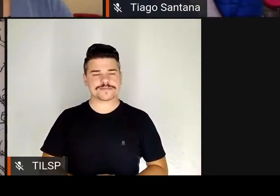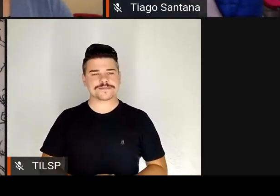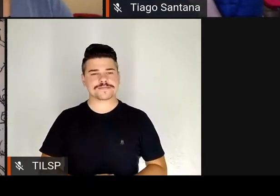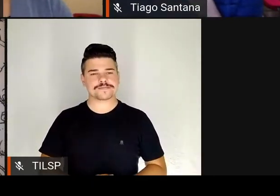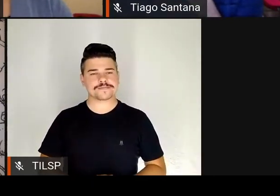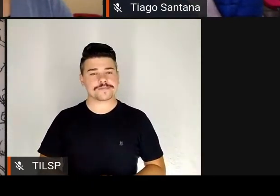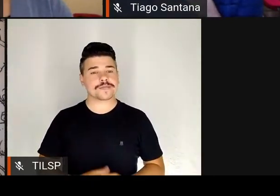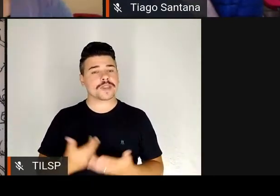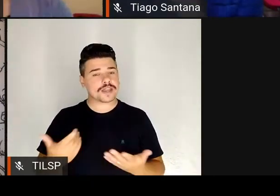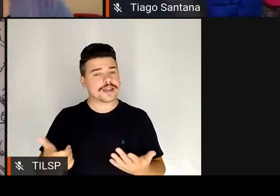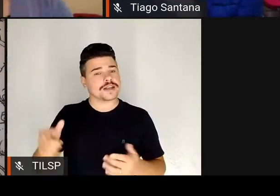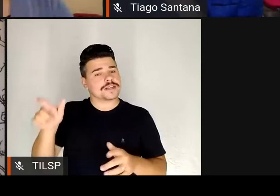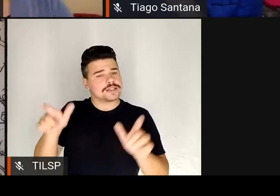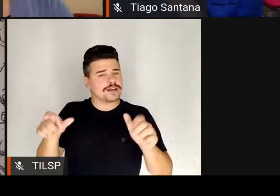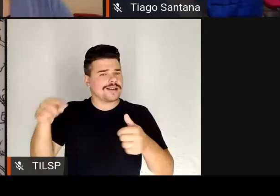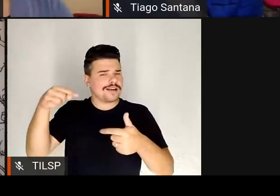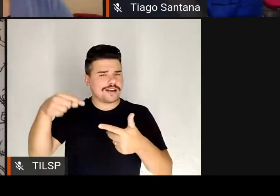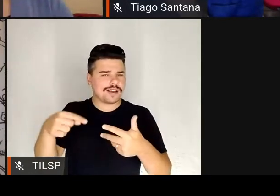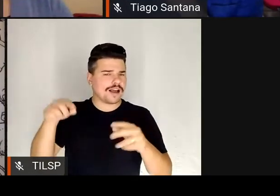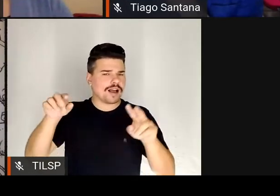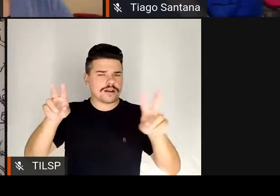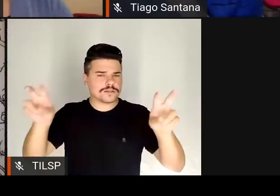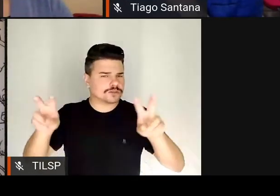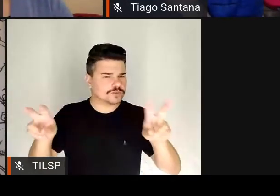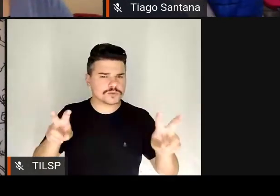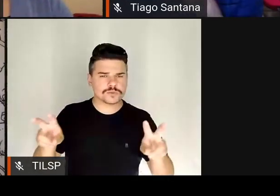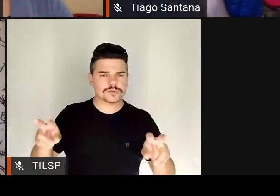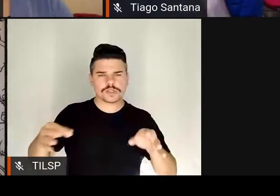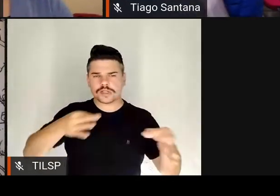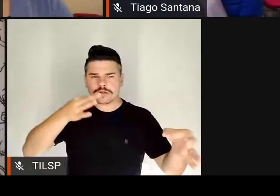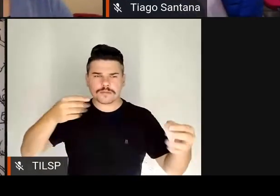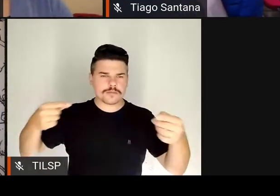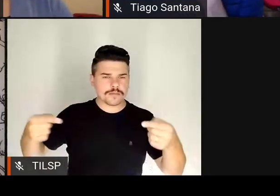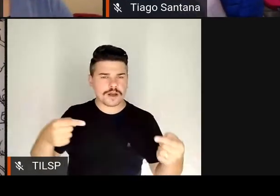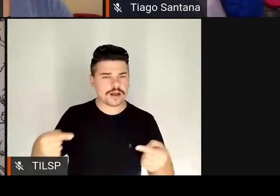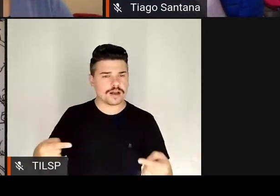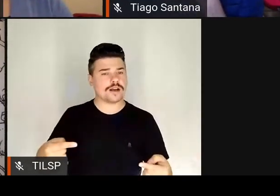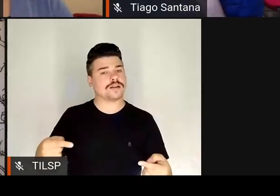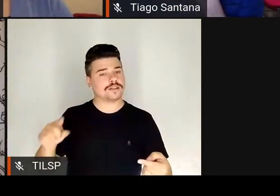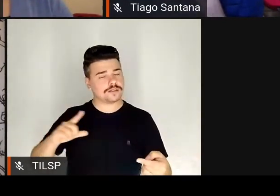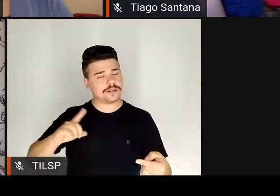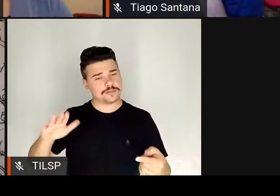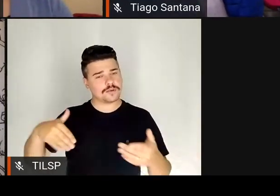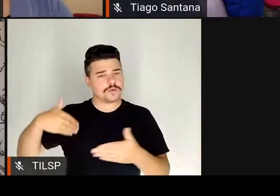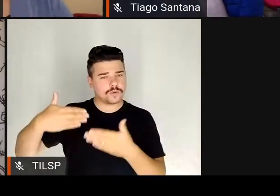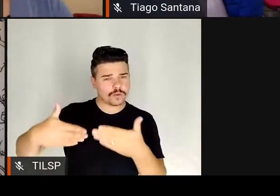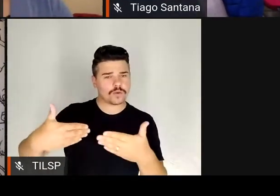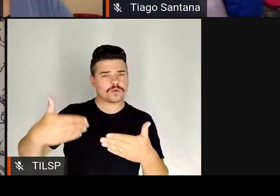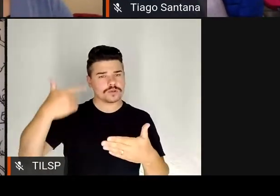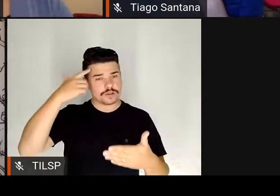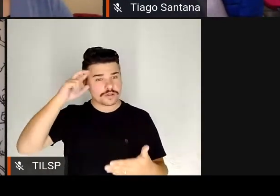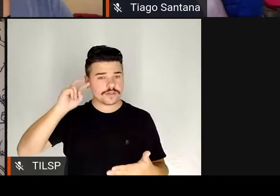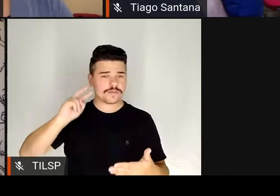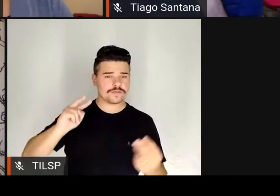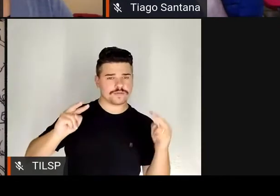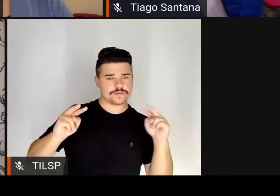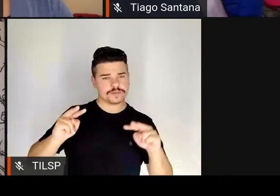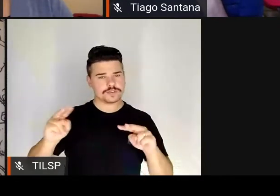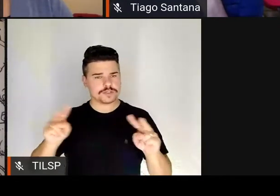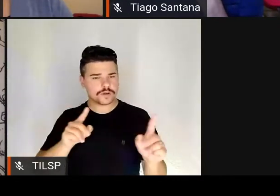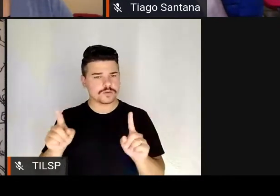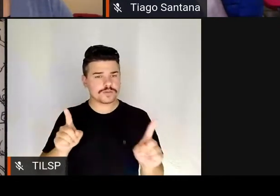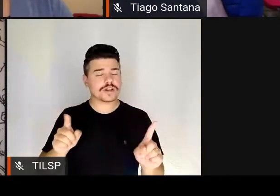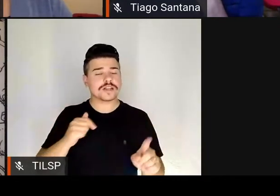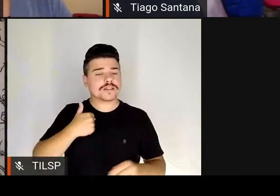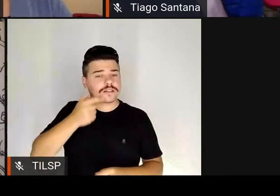E as questões que eles trazem, os embates que eles travam para tentar construir também suas visões. Então, eu acho que é interessante, em